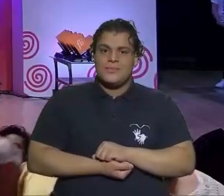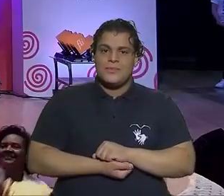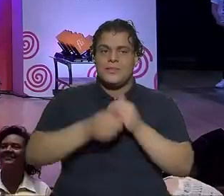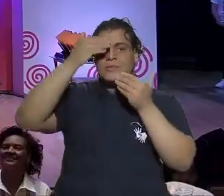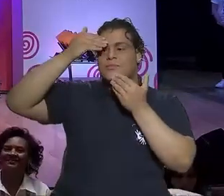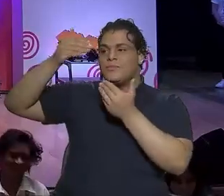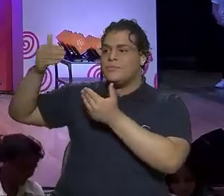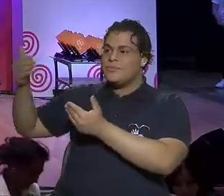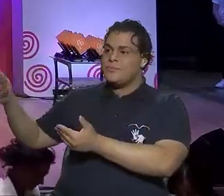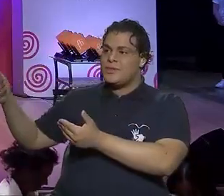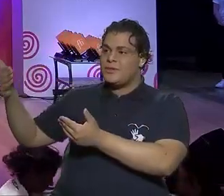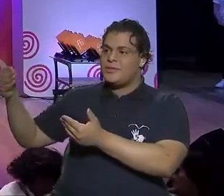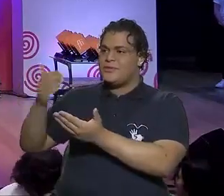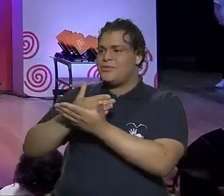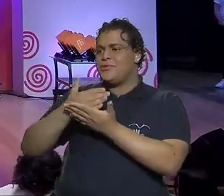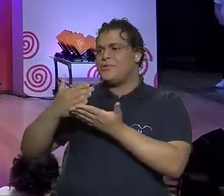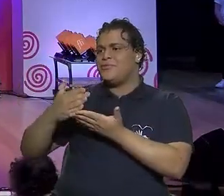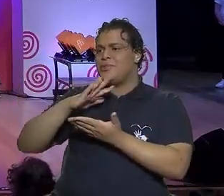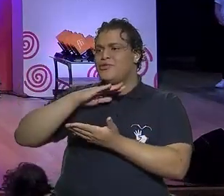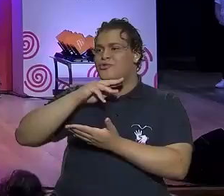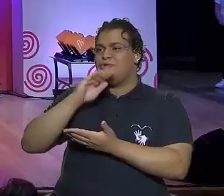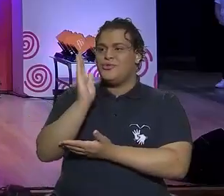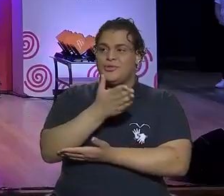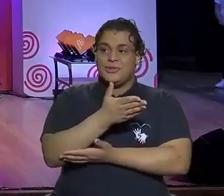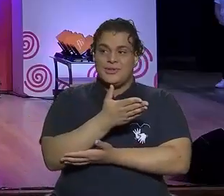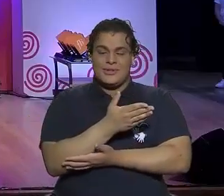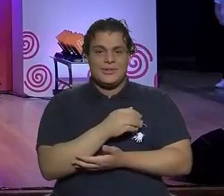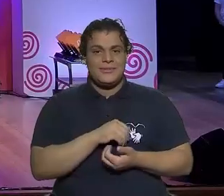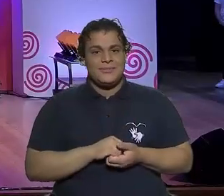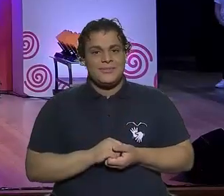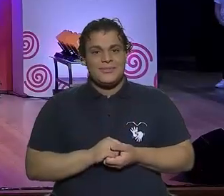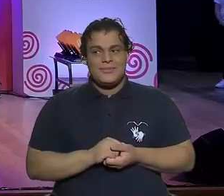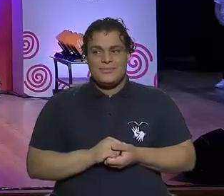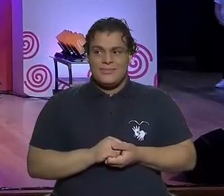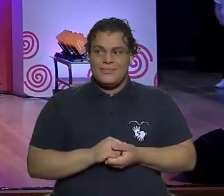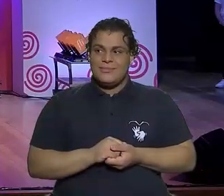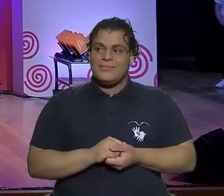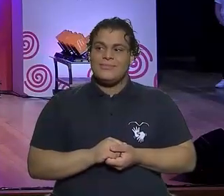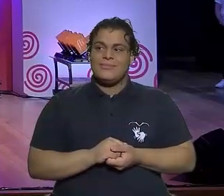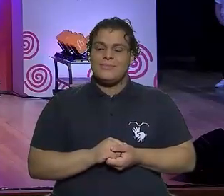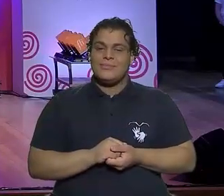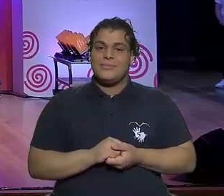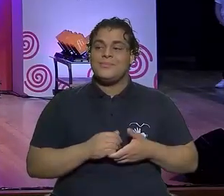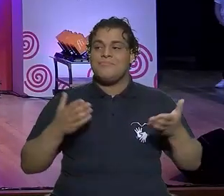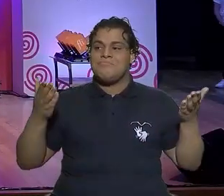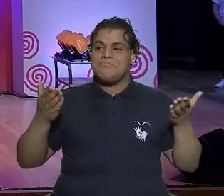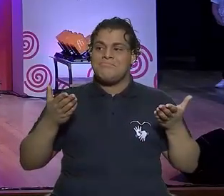Muito obrigado. Já começou ruim. Oh, meu Deus do céu. Que é Deus lenço.